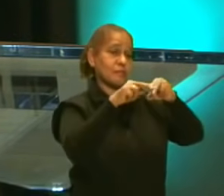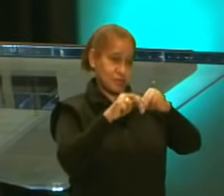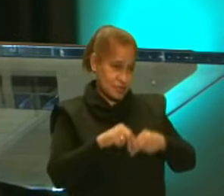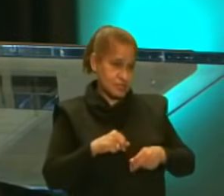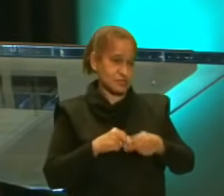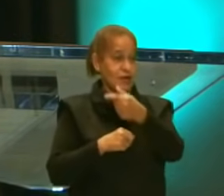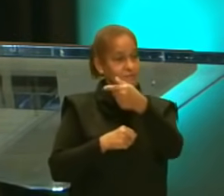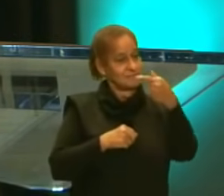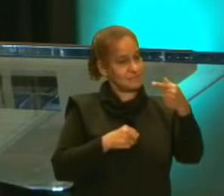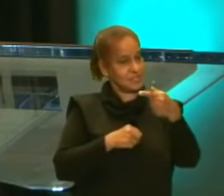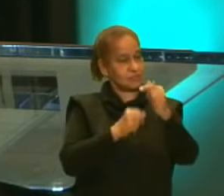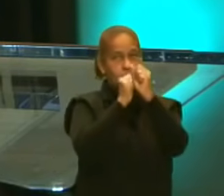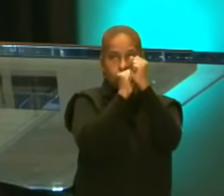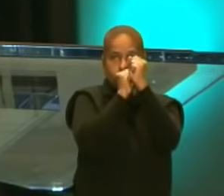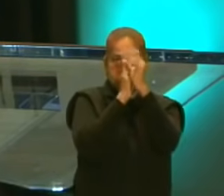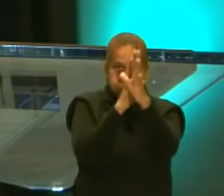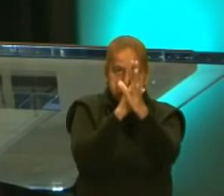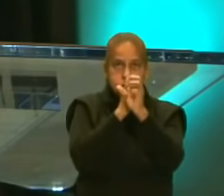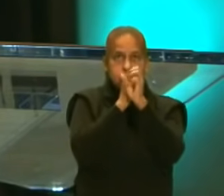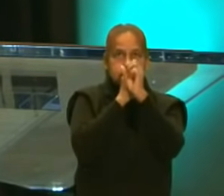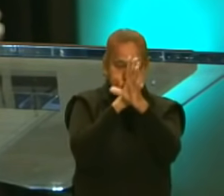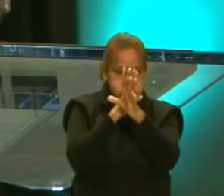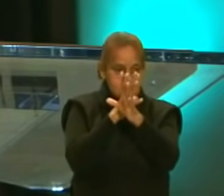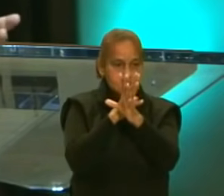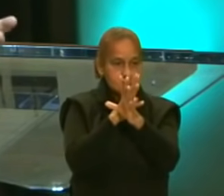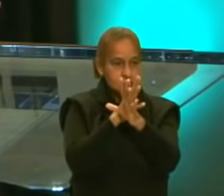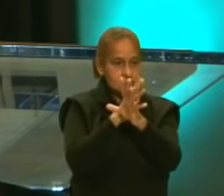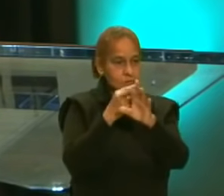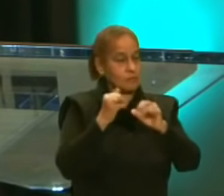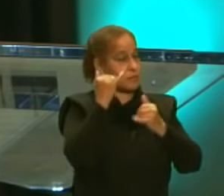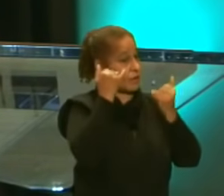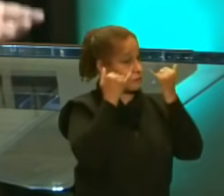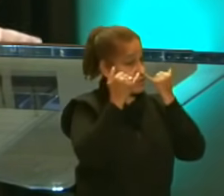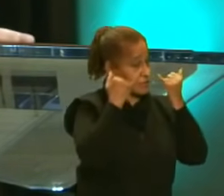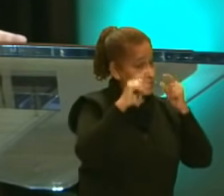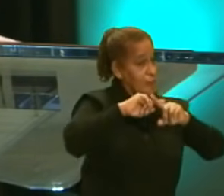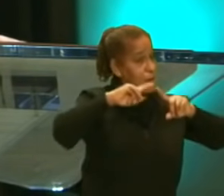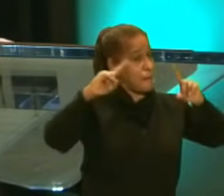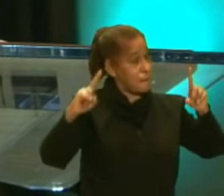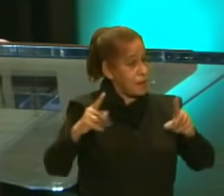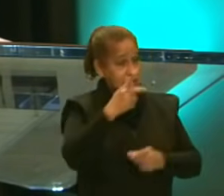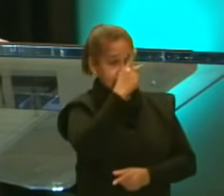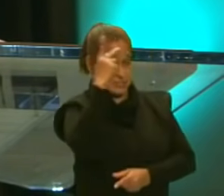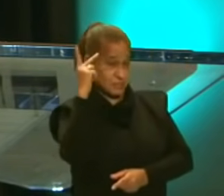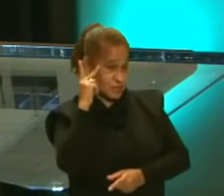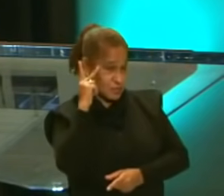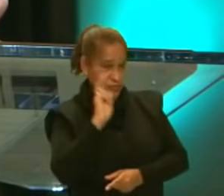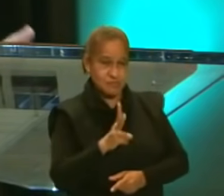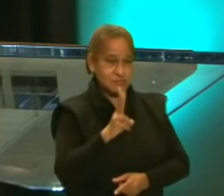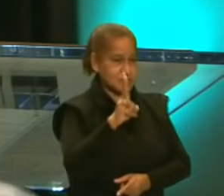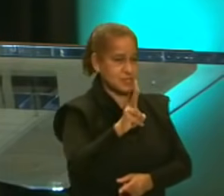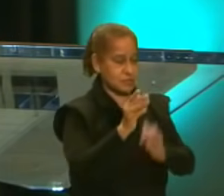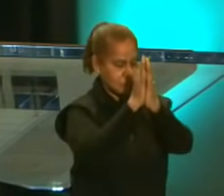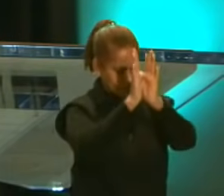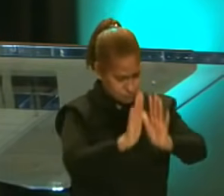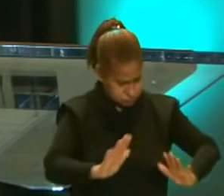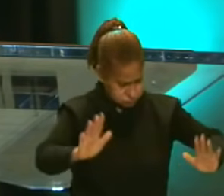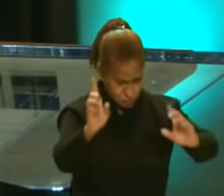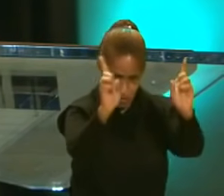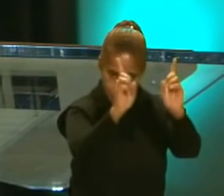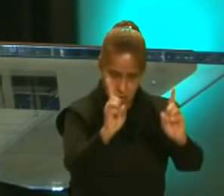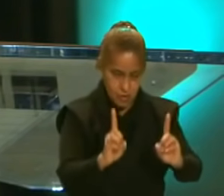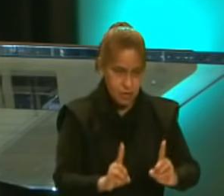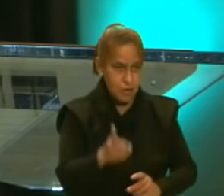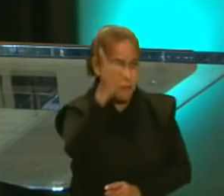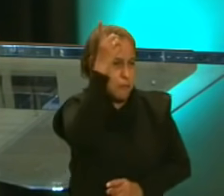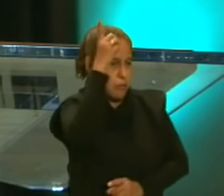trombeta. Porque mesmo assim, eles continuam adorando demônios. E aí versículos 20 e 21